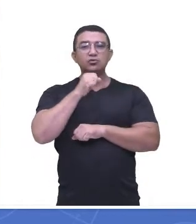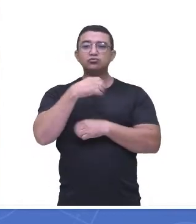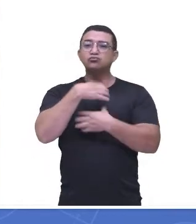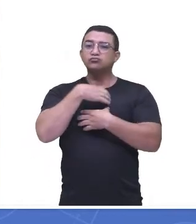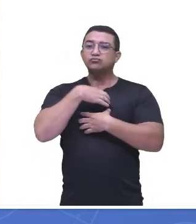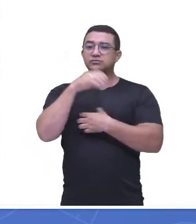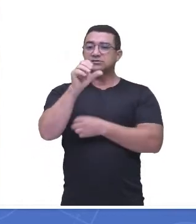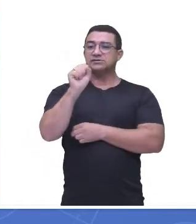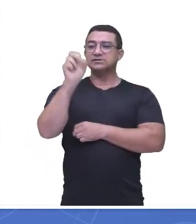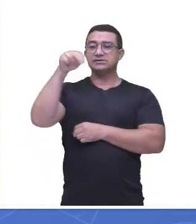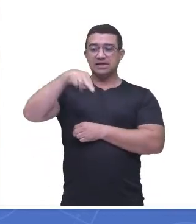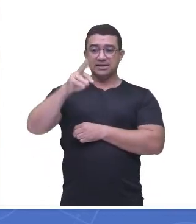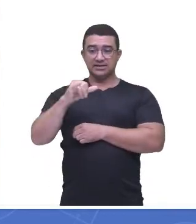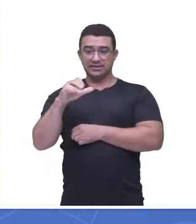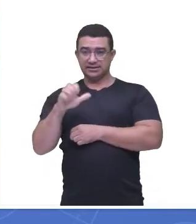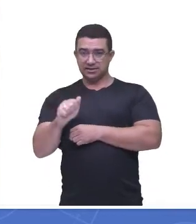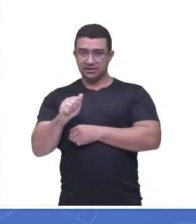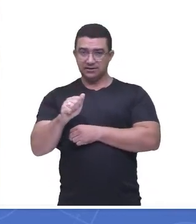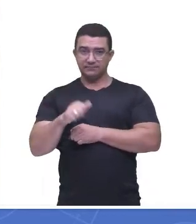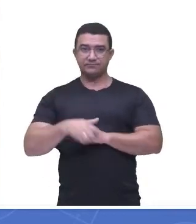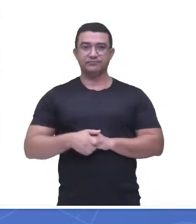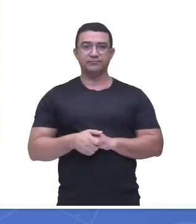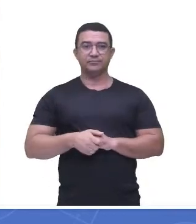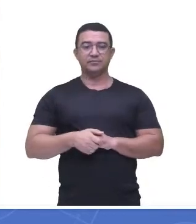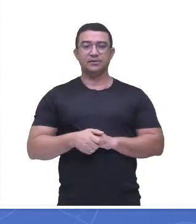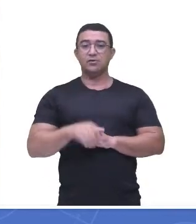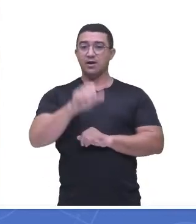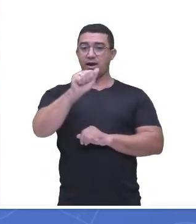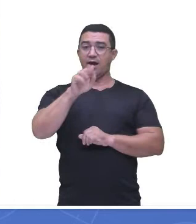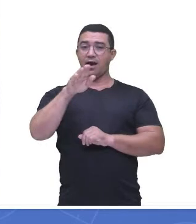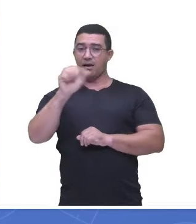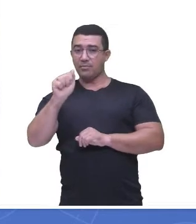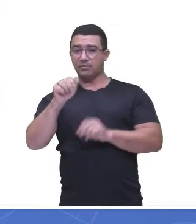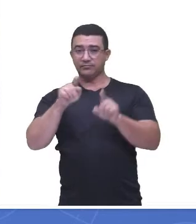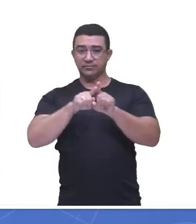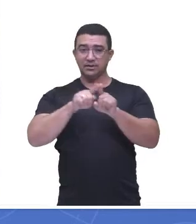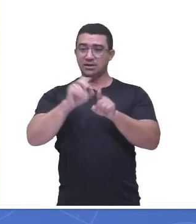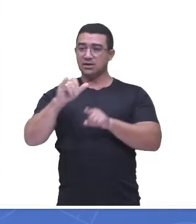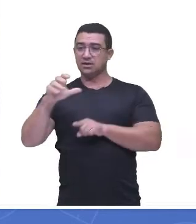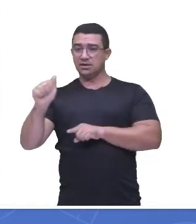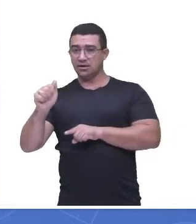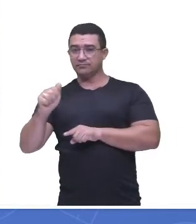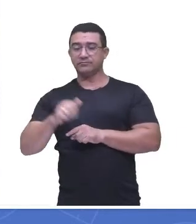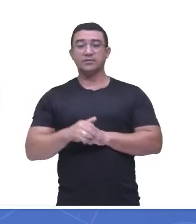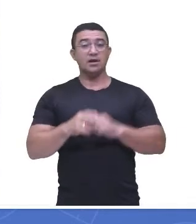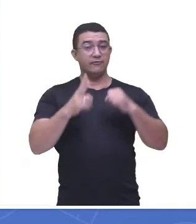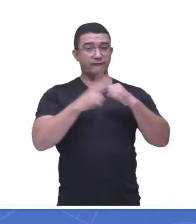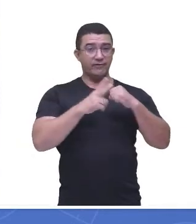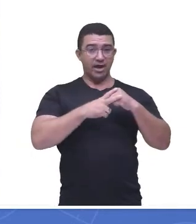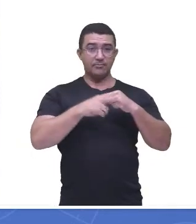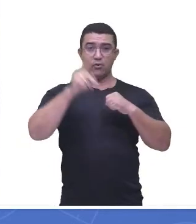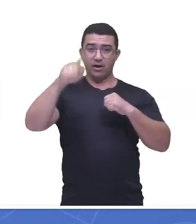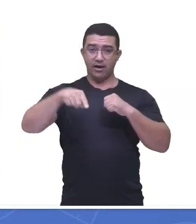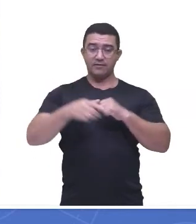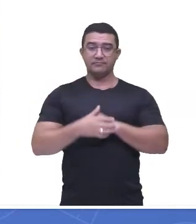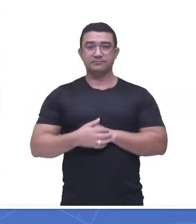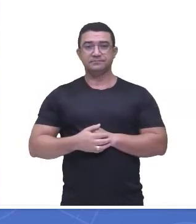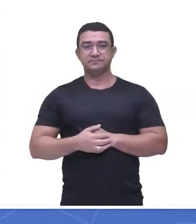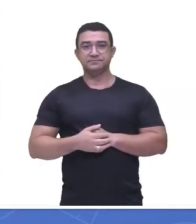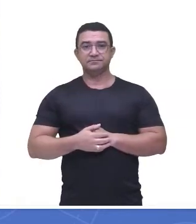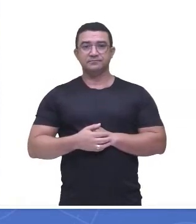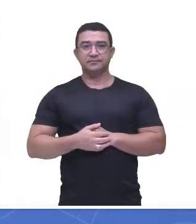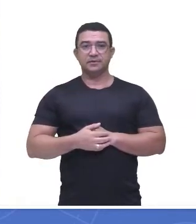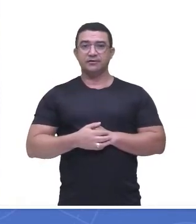quais desinências? Aba, ia. E os verbos que aparecem lá na frase, vamos à frase bem rapidinho